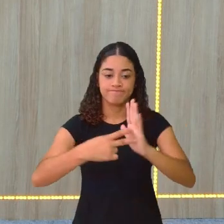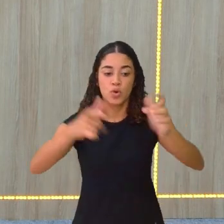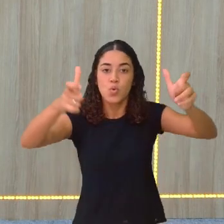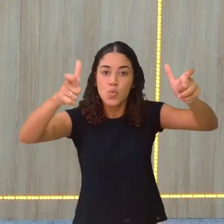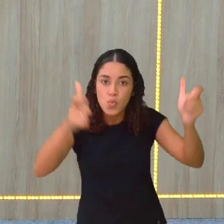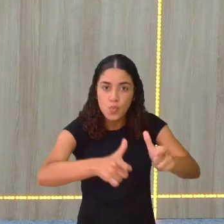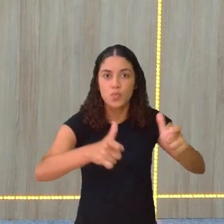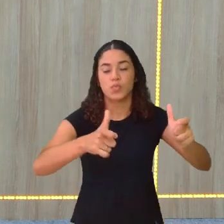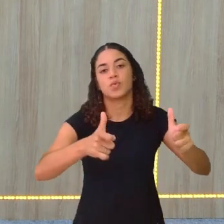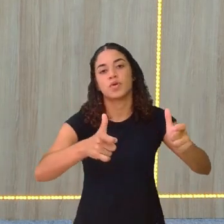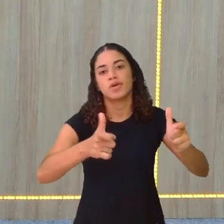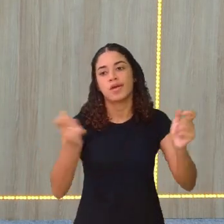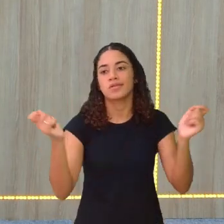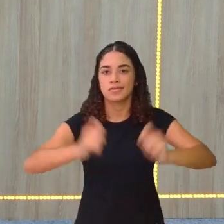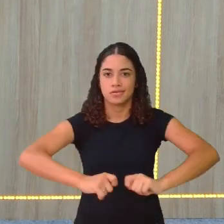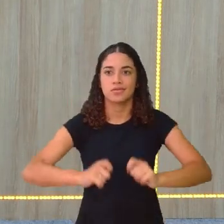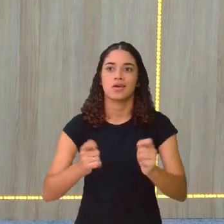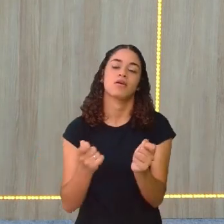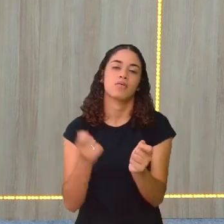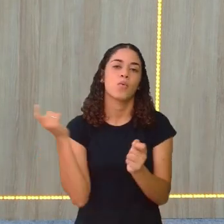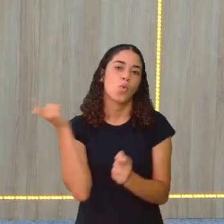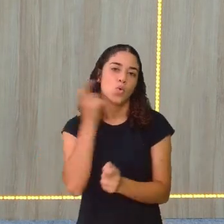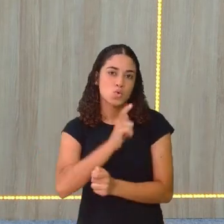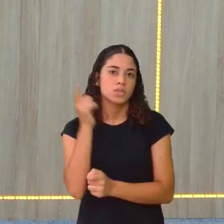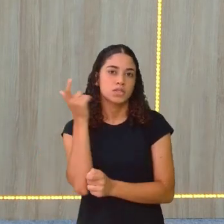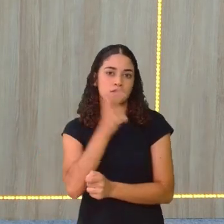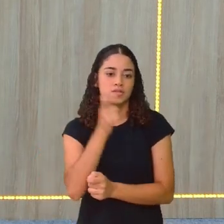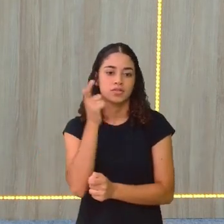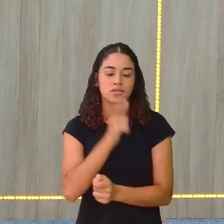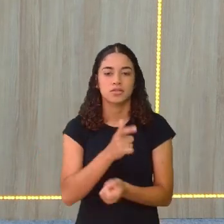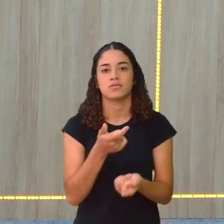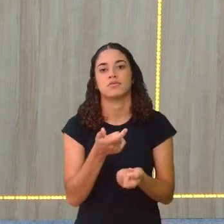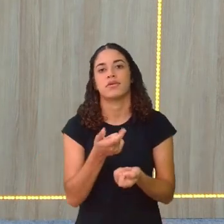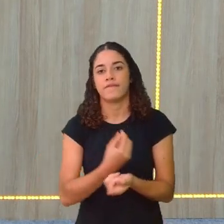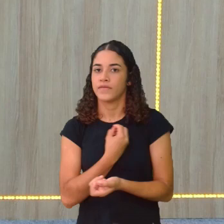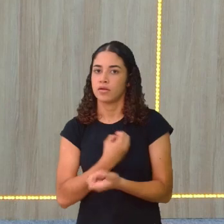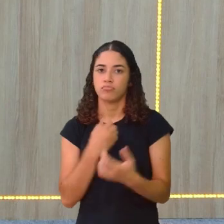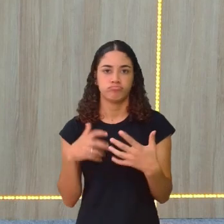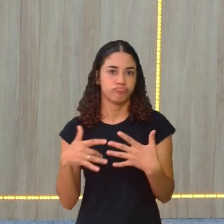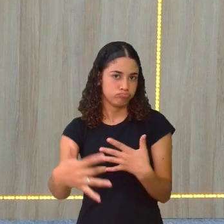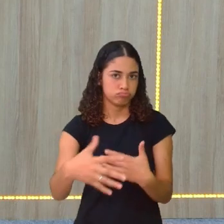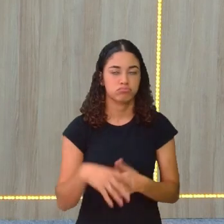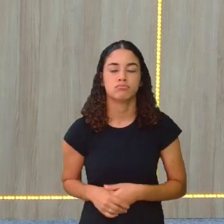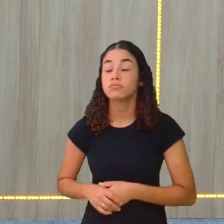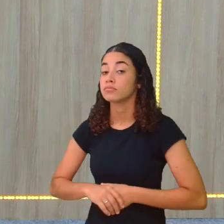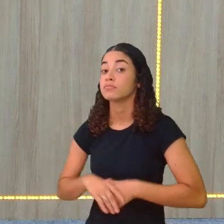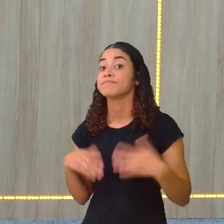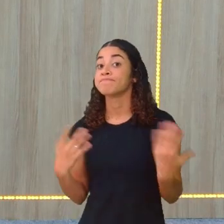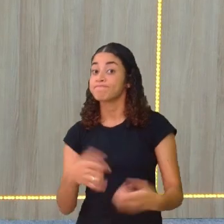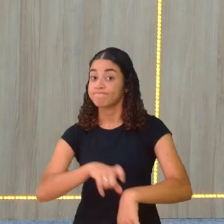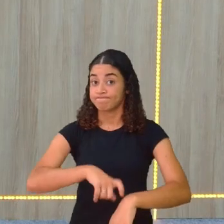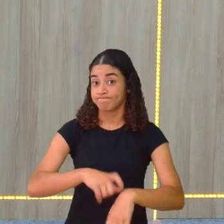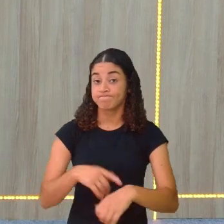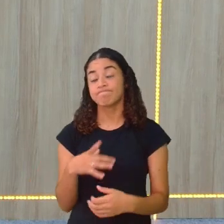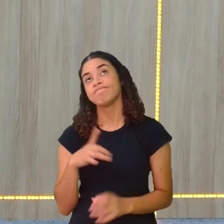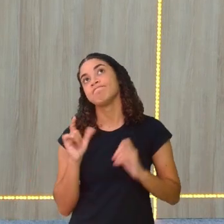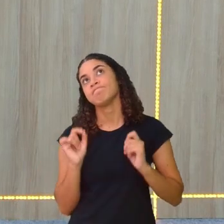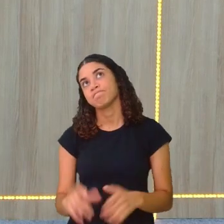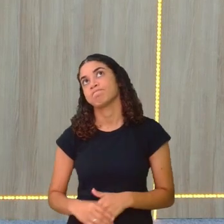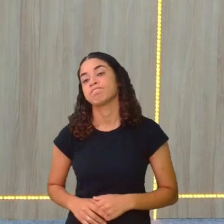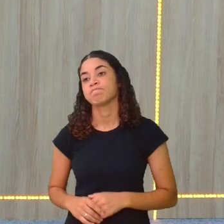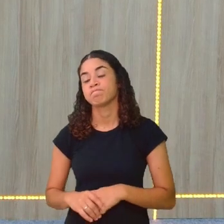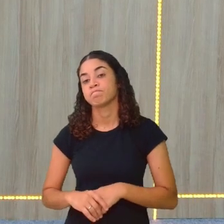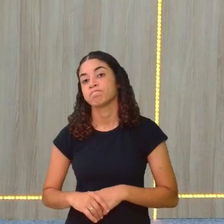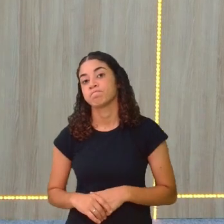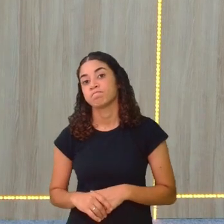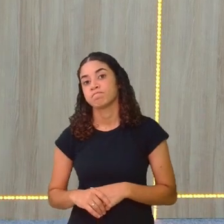partir dali, tirar o seu sustento. Então, nesse momento, a gente tem essa questão aí